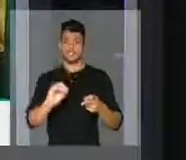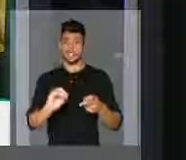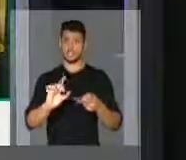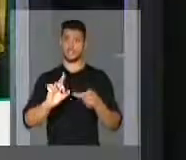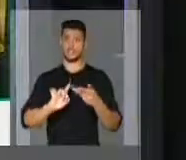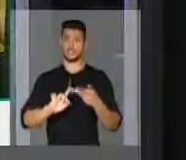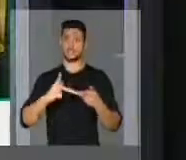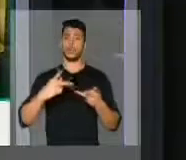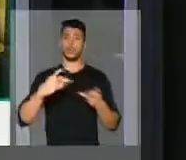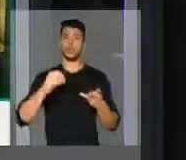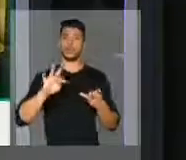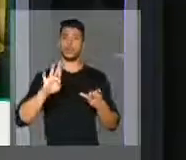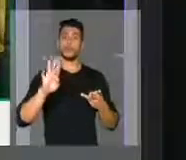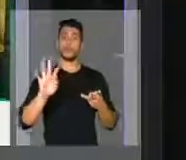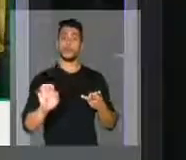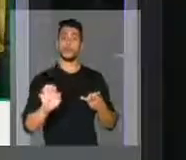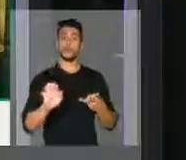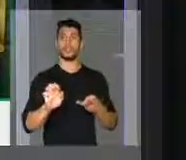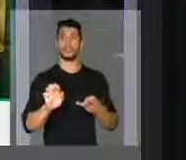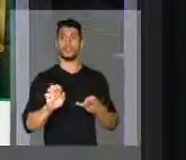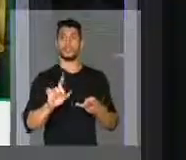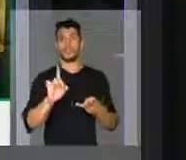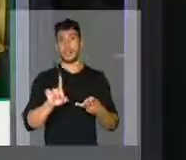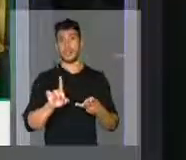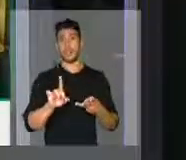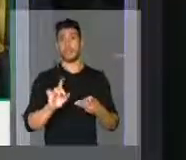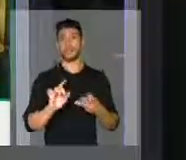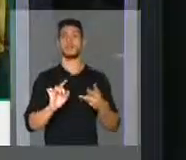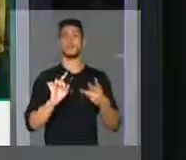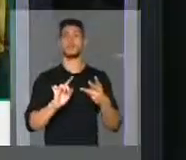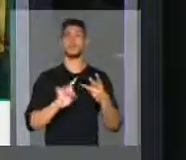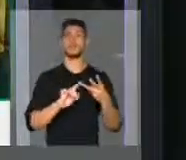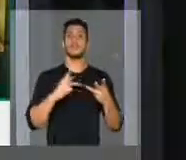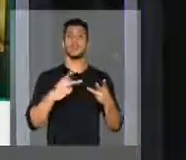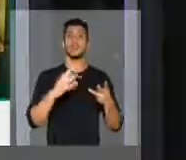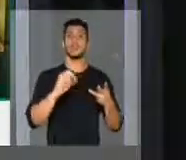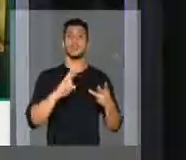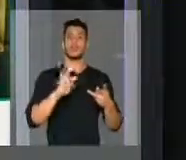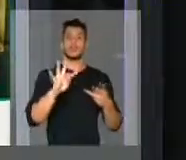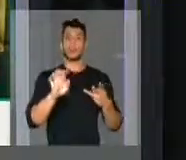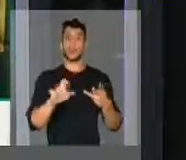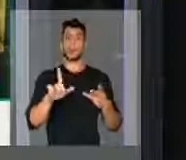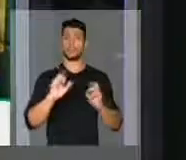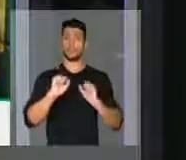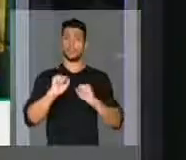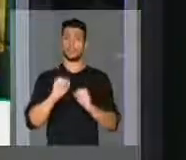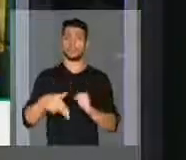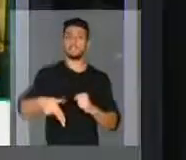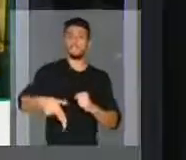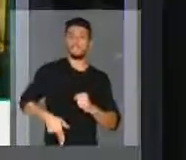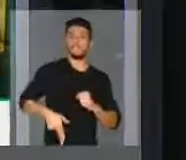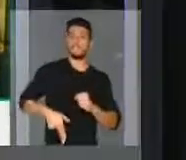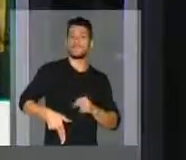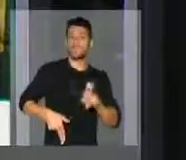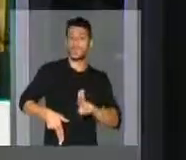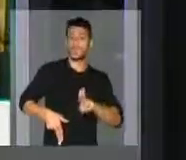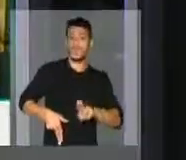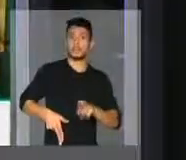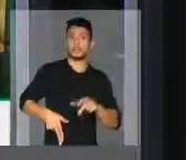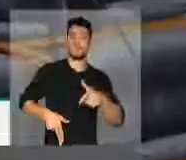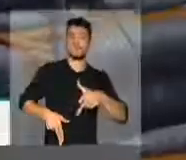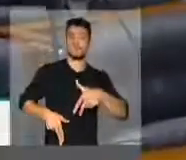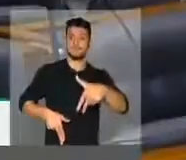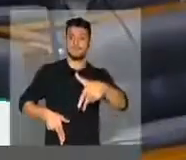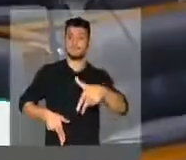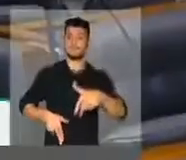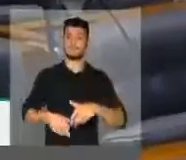poder transitar. Não, porte. Porte é você poder transitar. A posse é você ter apenas o registro de